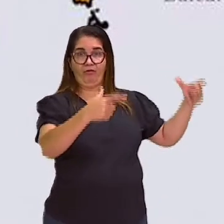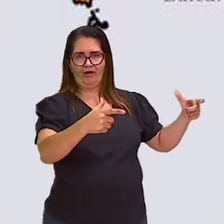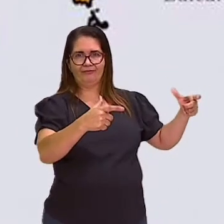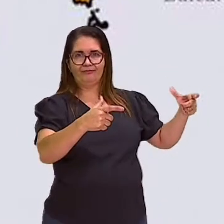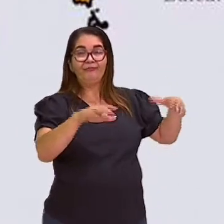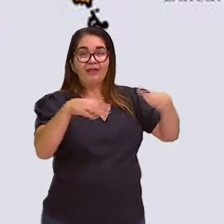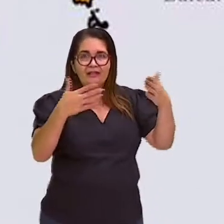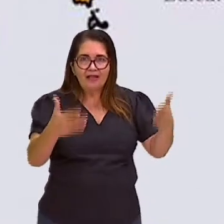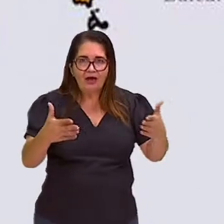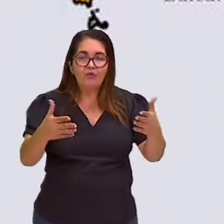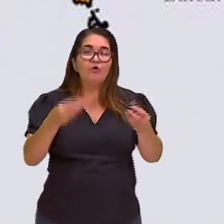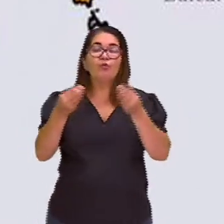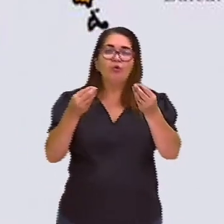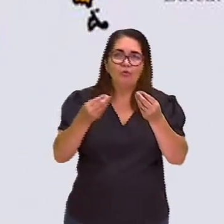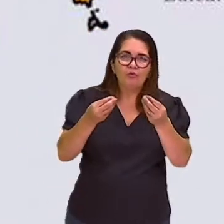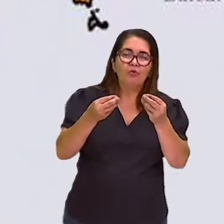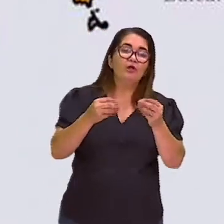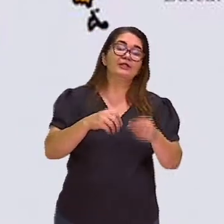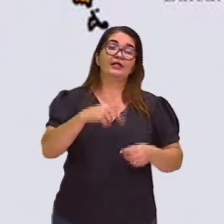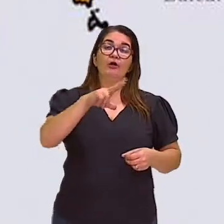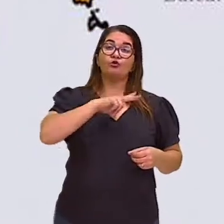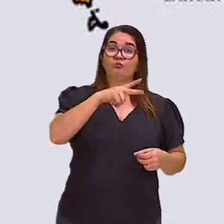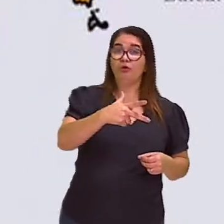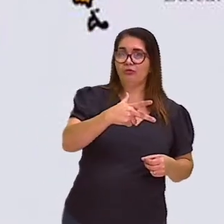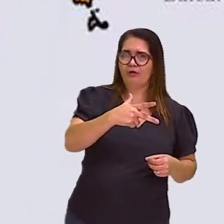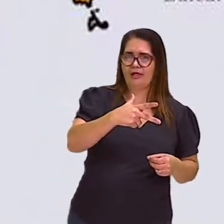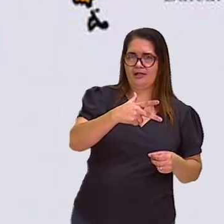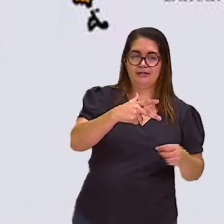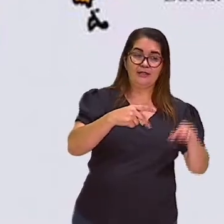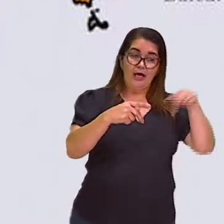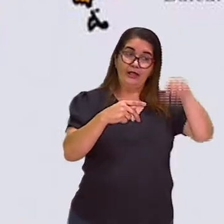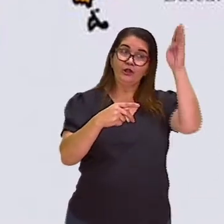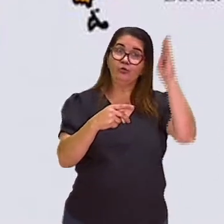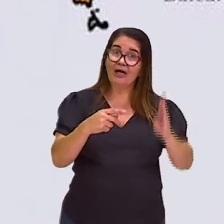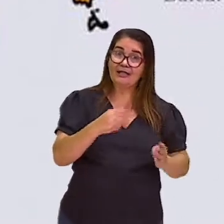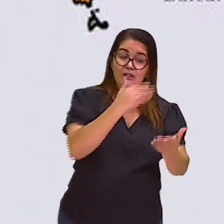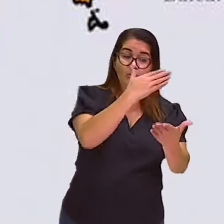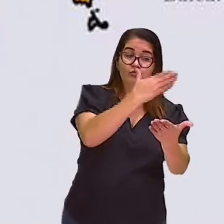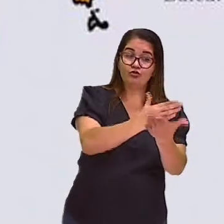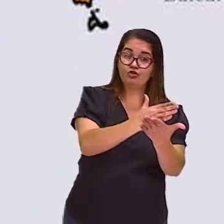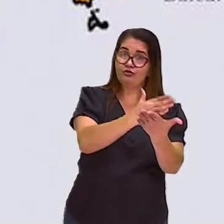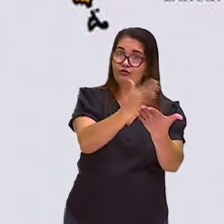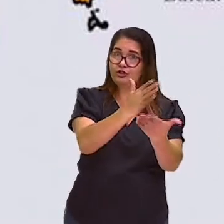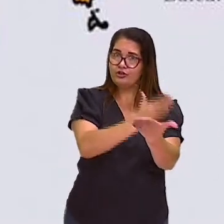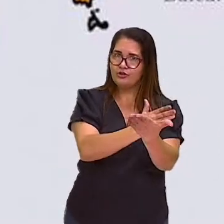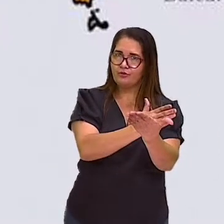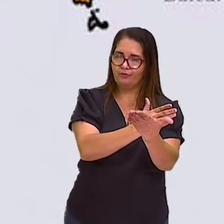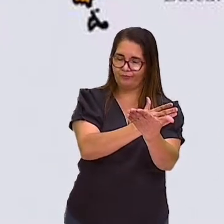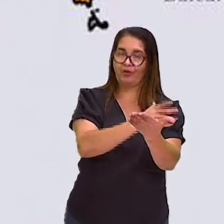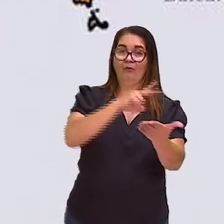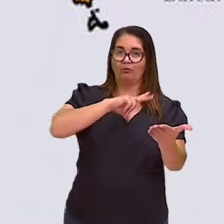portugueses e espanhóis, sem esse tratado, e o Brasil